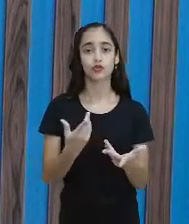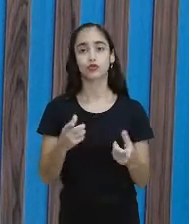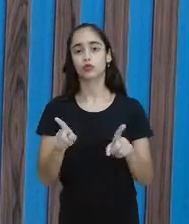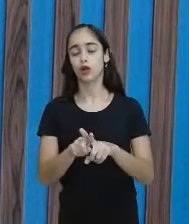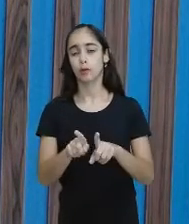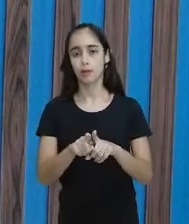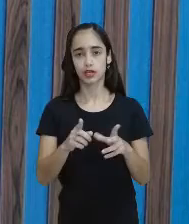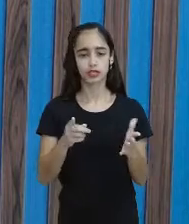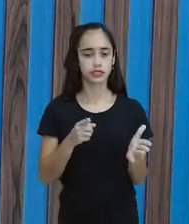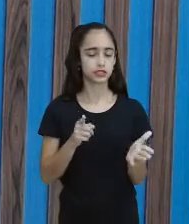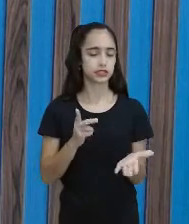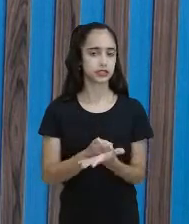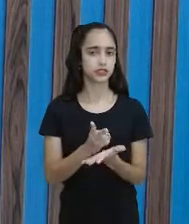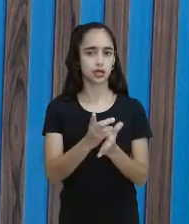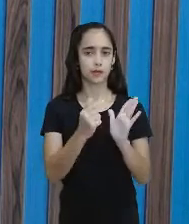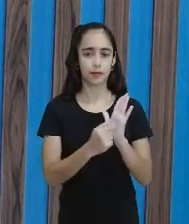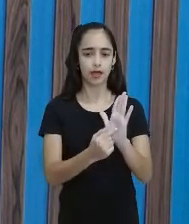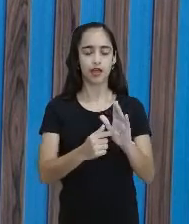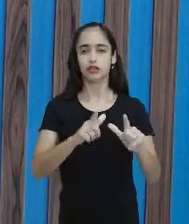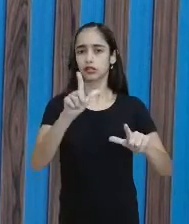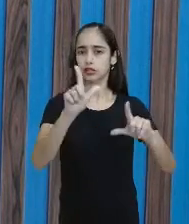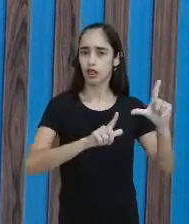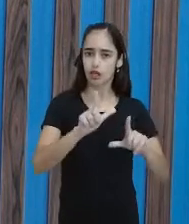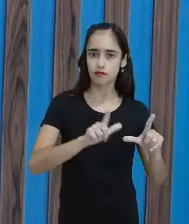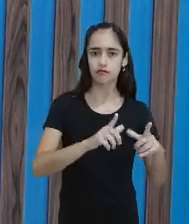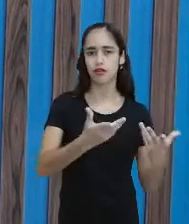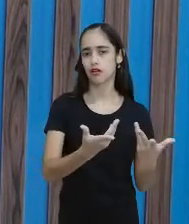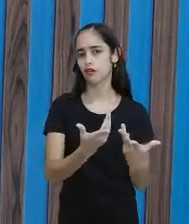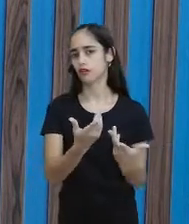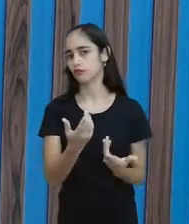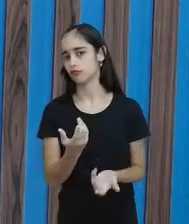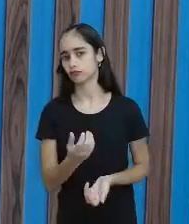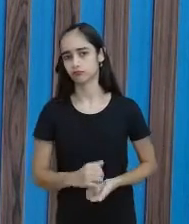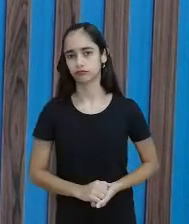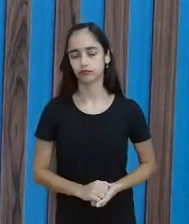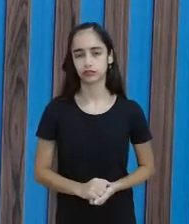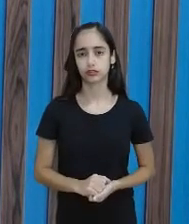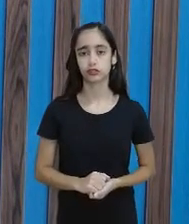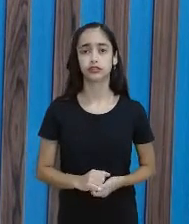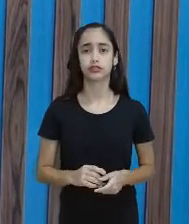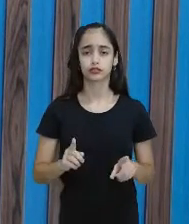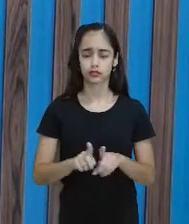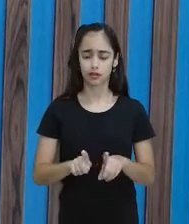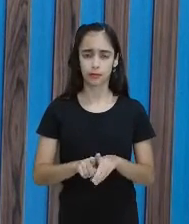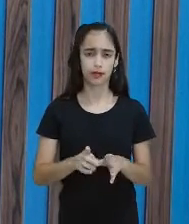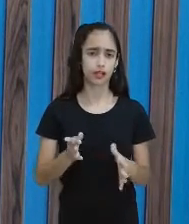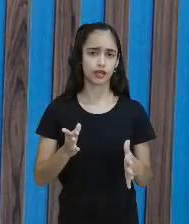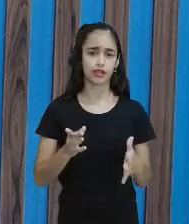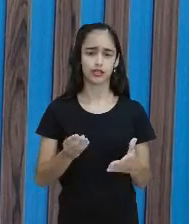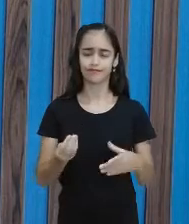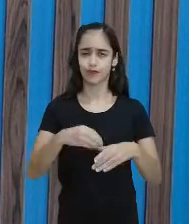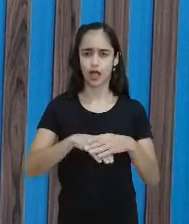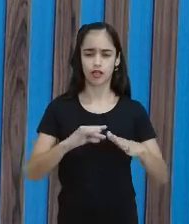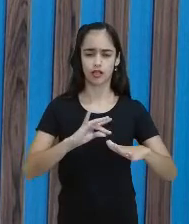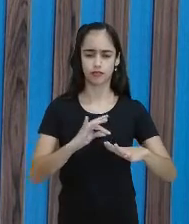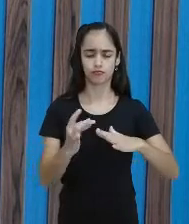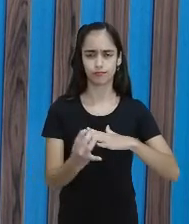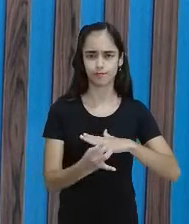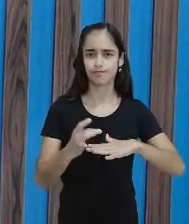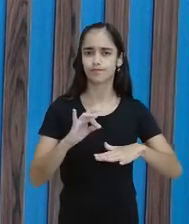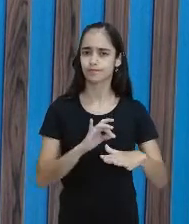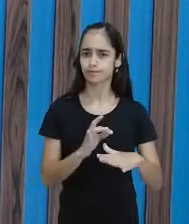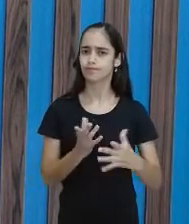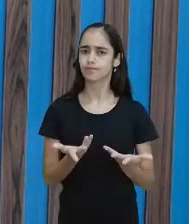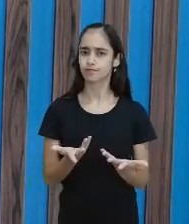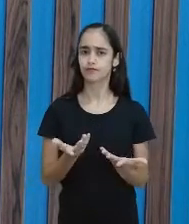né? Tanto quando a gente fala de TV aberta, como em relação às redes sociais. Então,